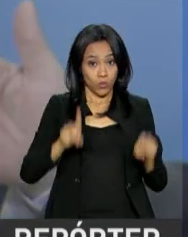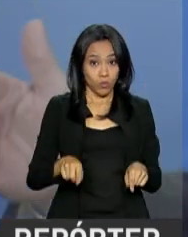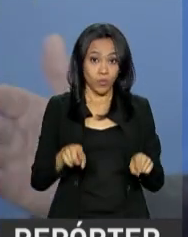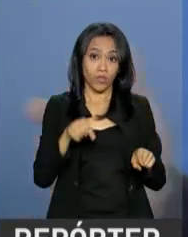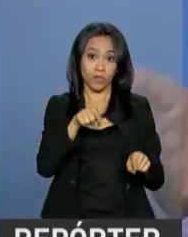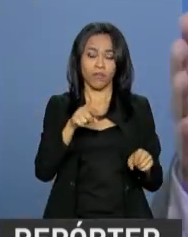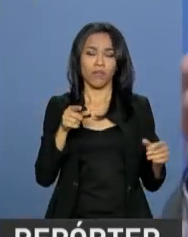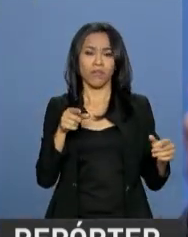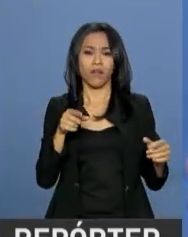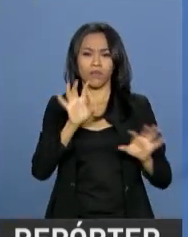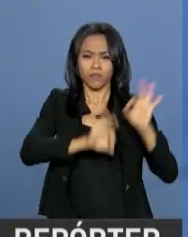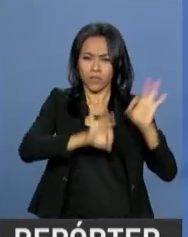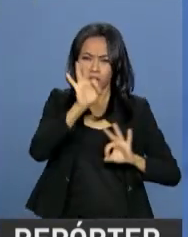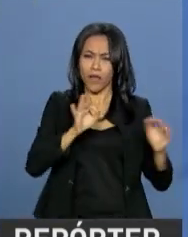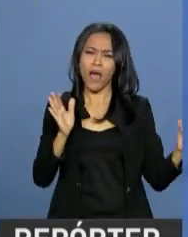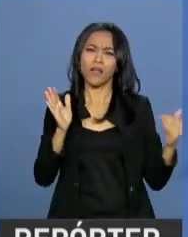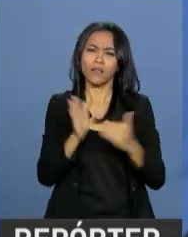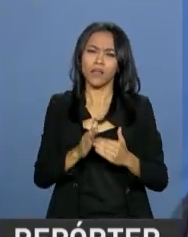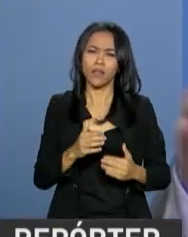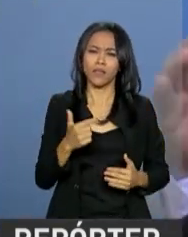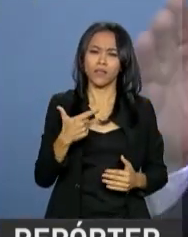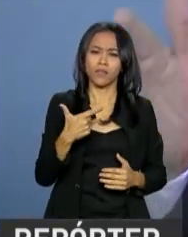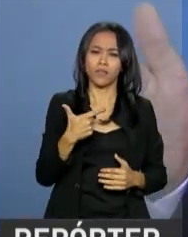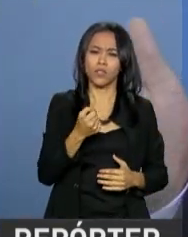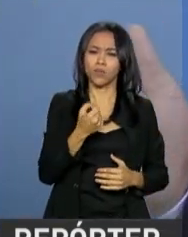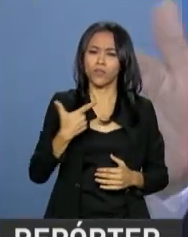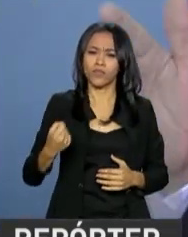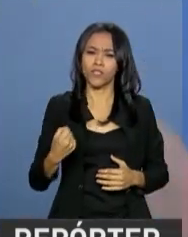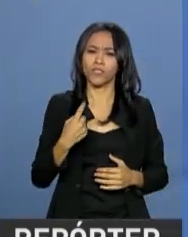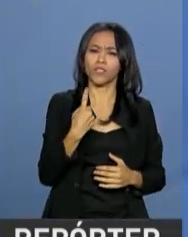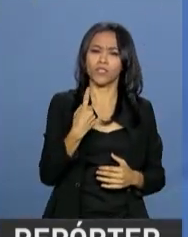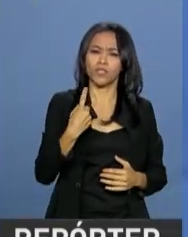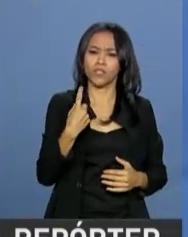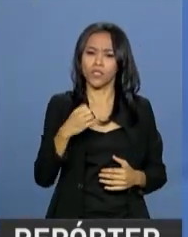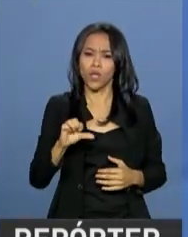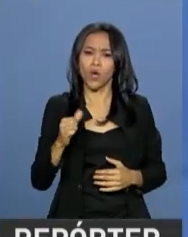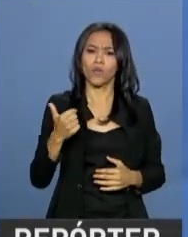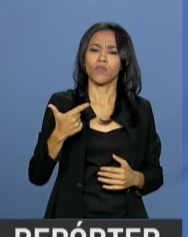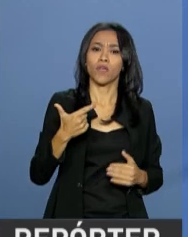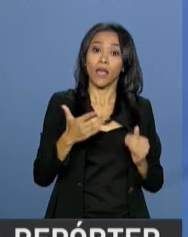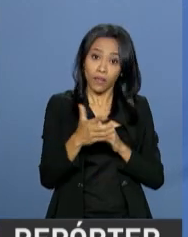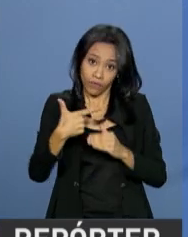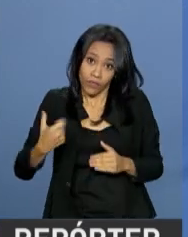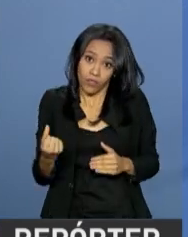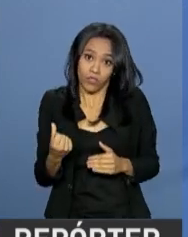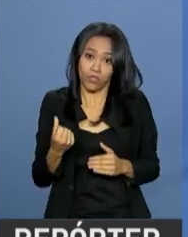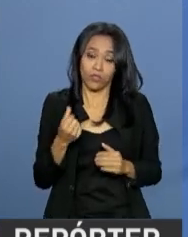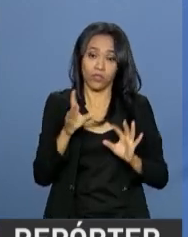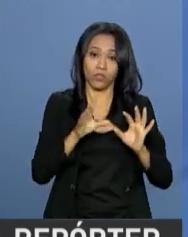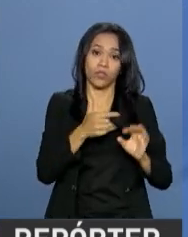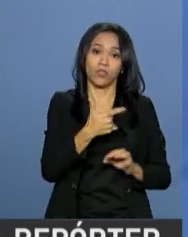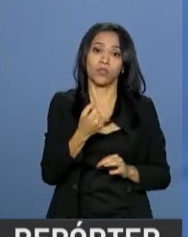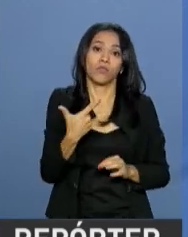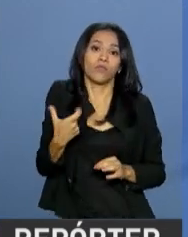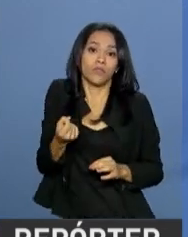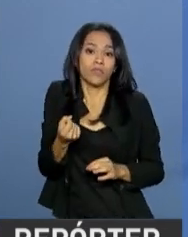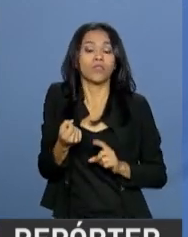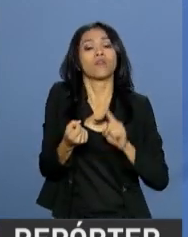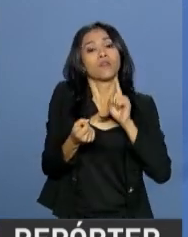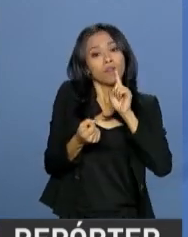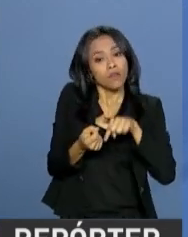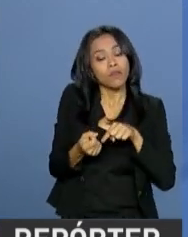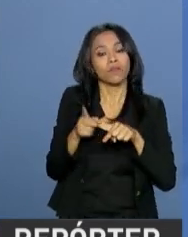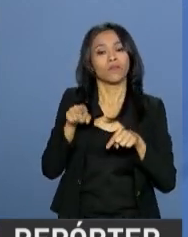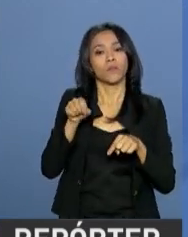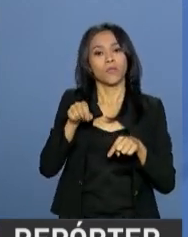2020 2018 2019 2020 também possui ações para conferir